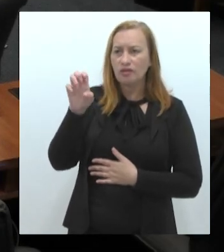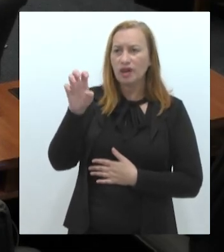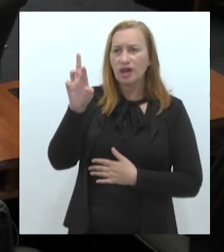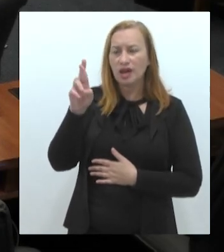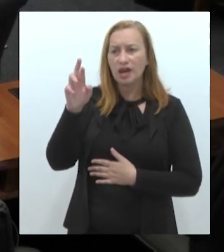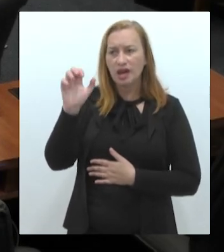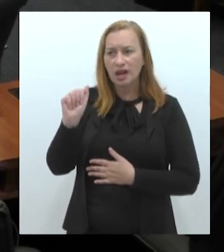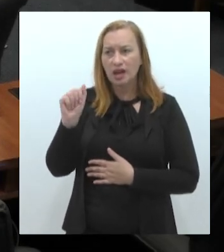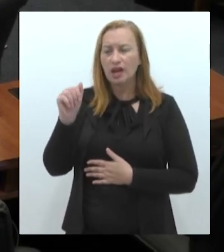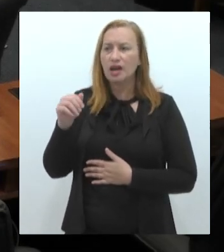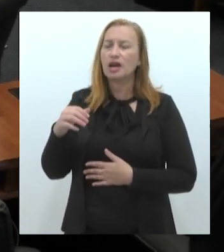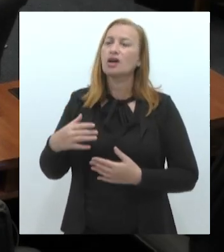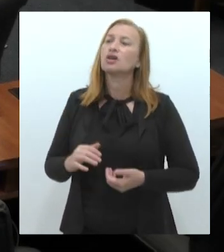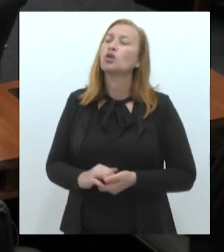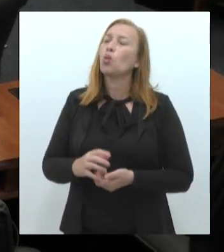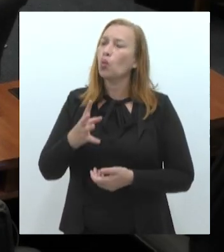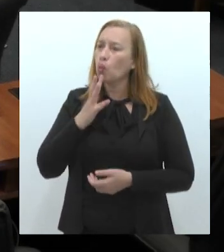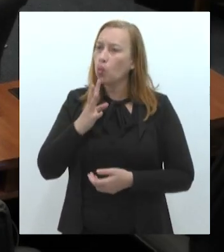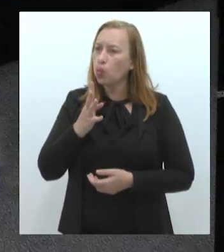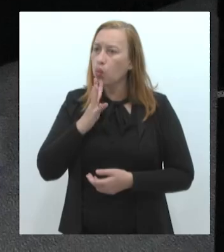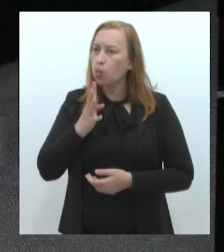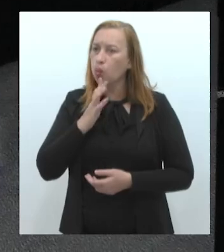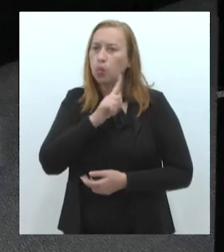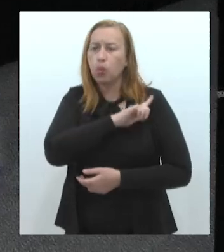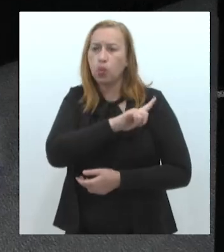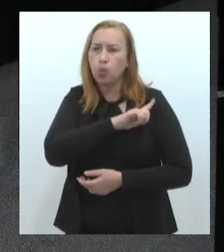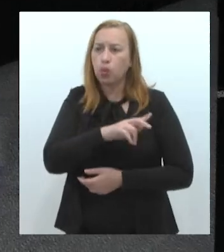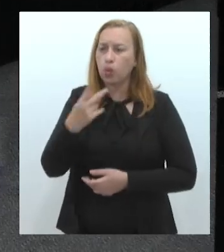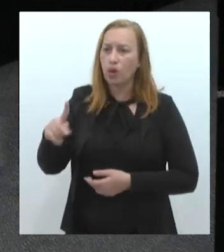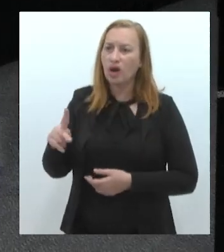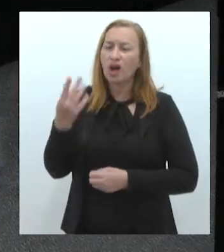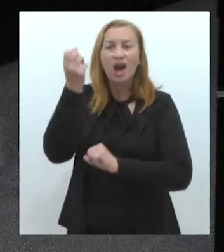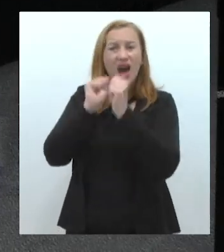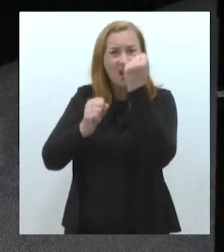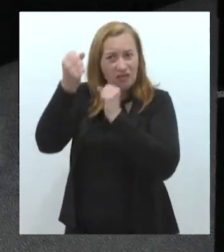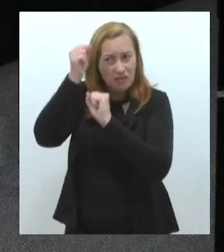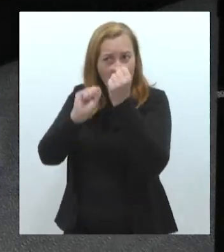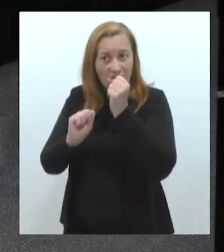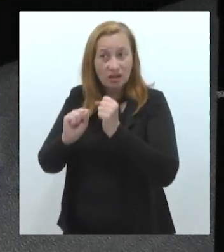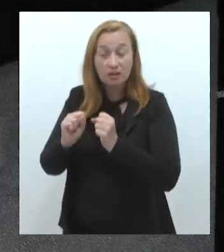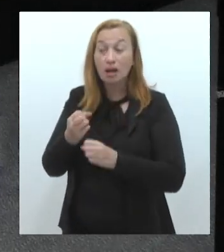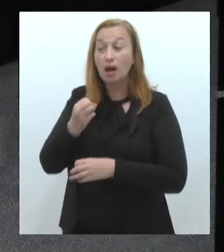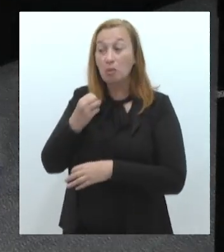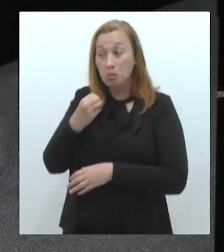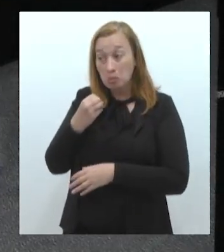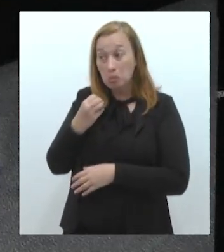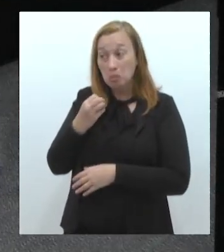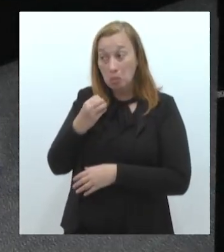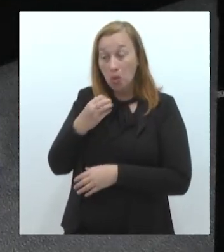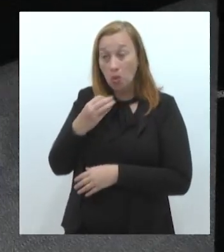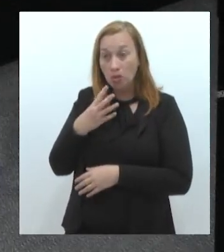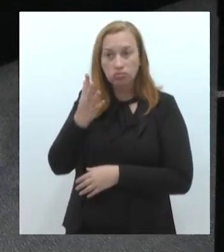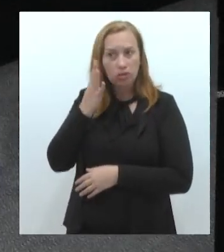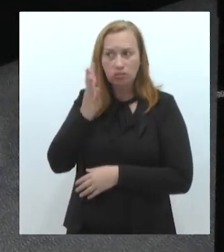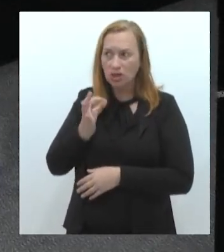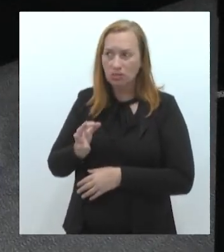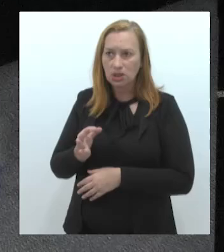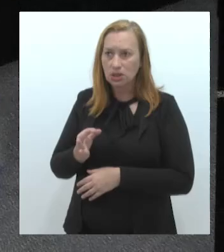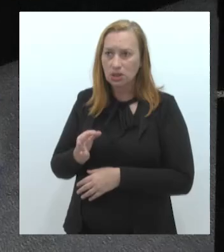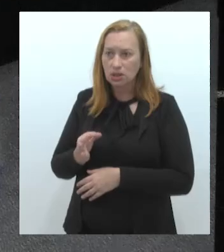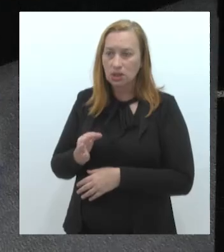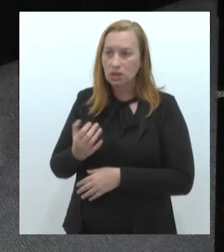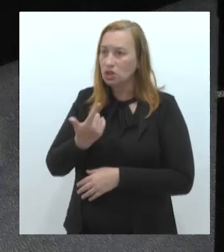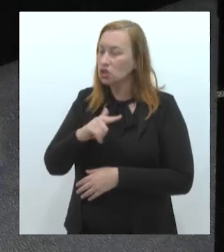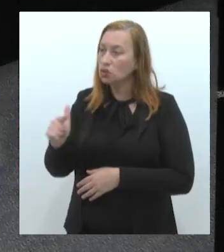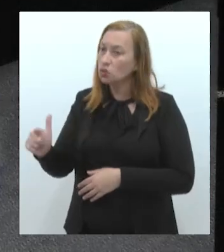e conheci os gestores de lá. A fábrica era efetivamente muito bem resolvida. Não sabia eu que não